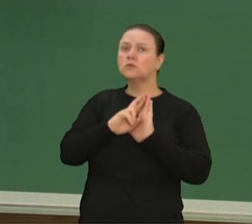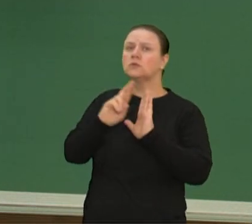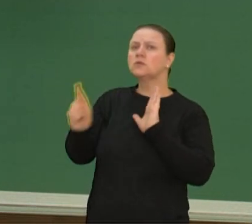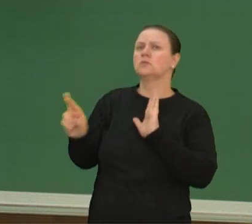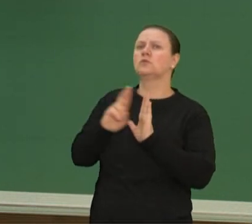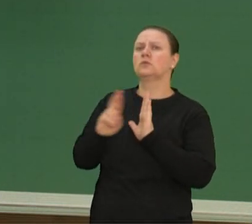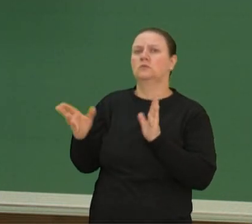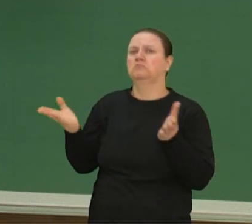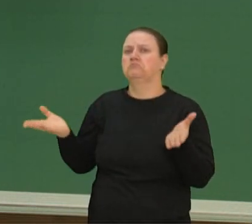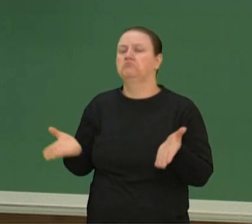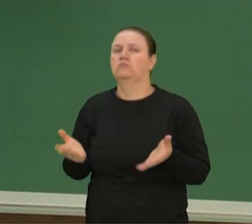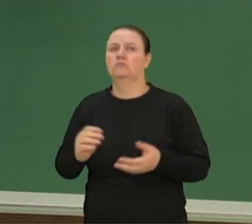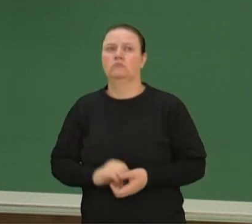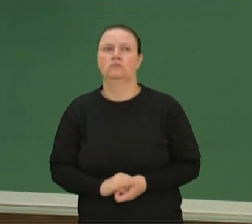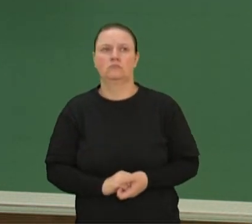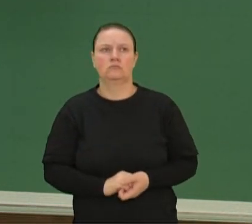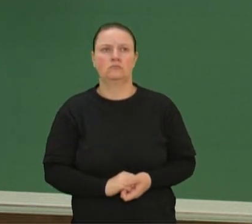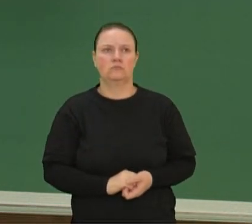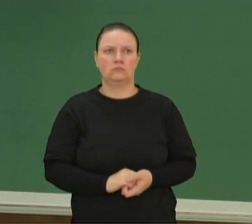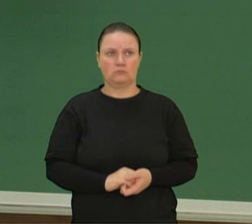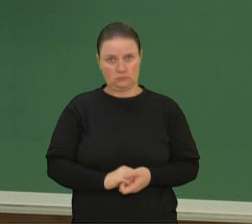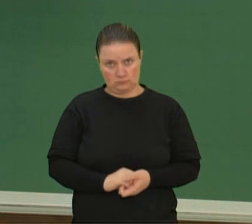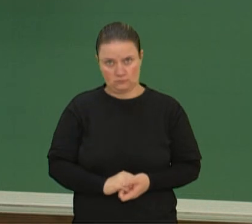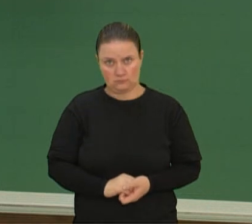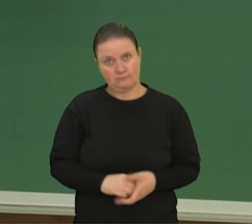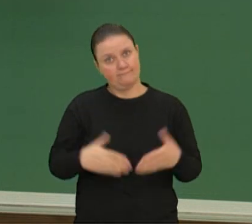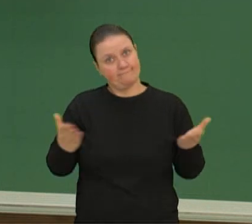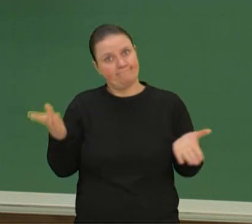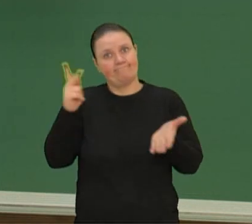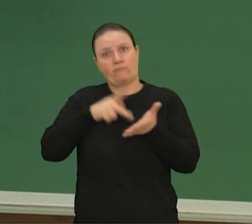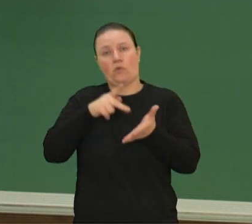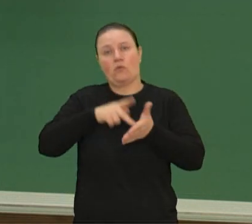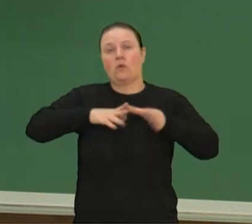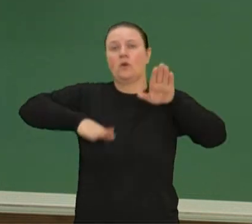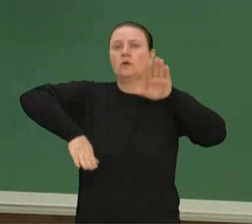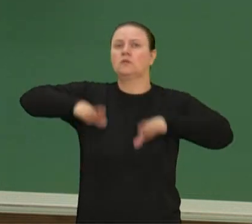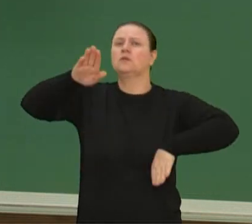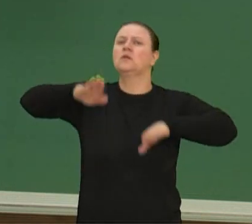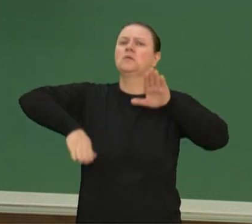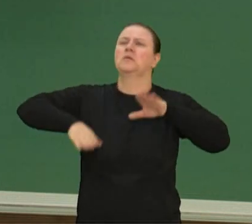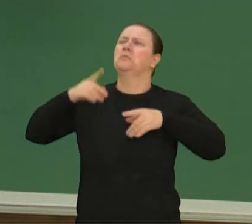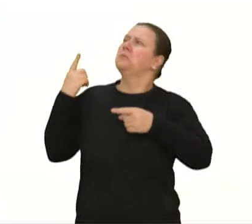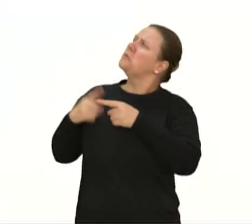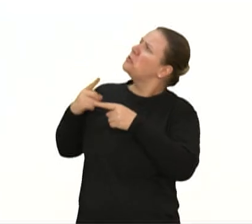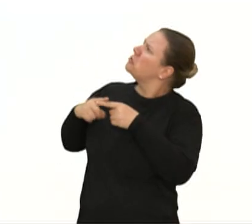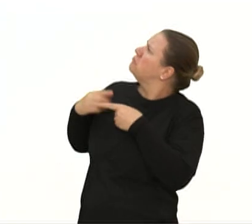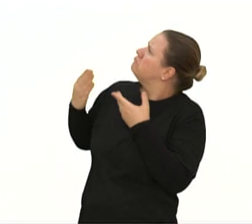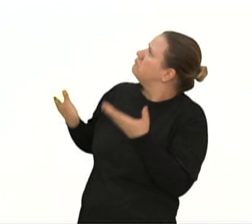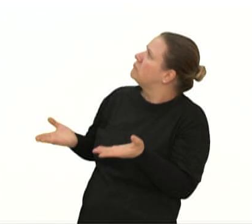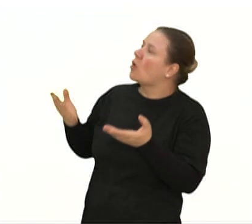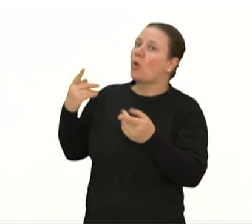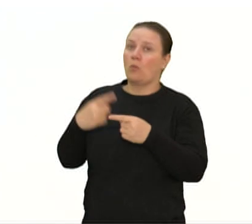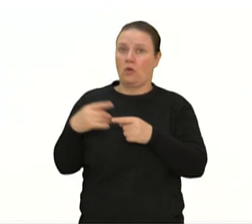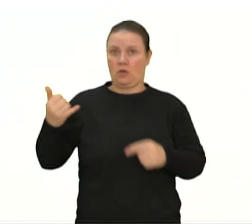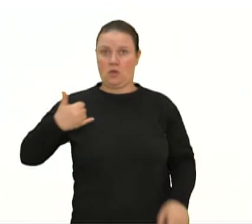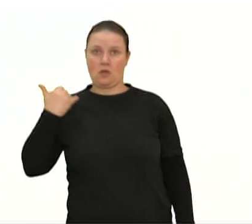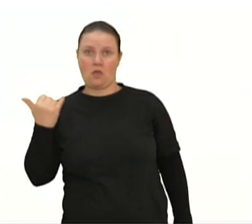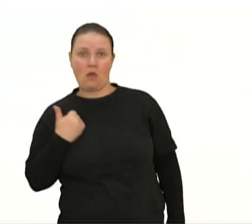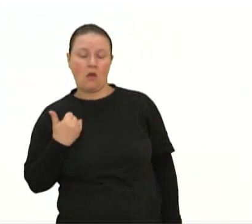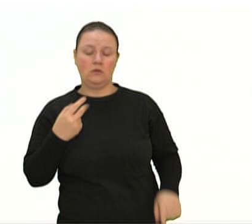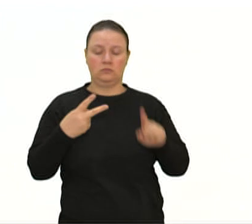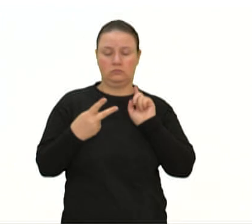questão? Pois bem, na verdade depende. Depende por quê? Porque idade,